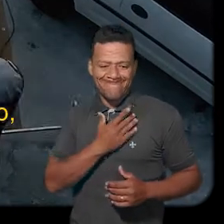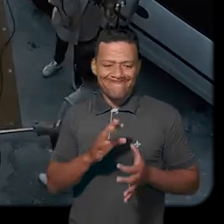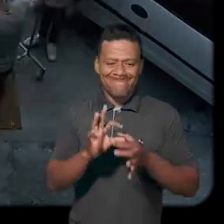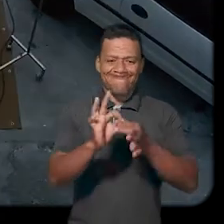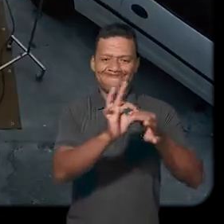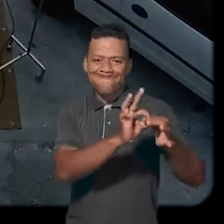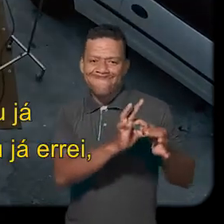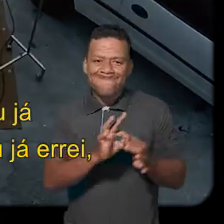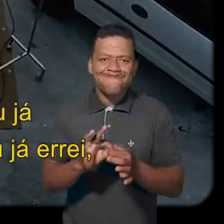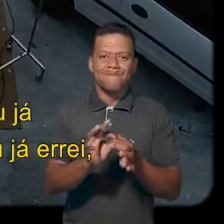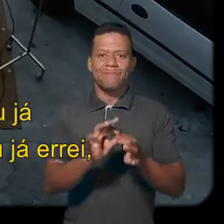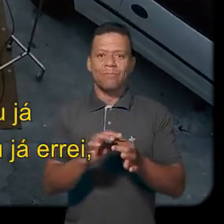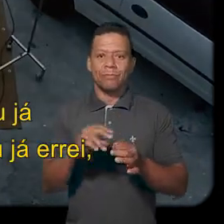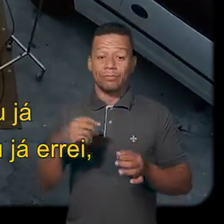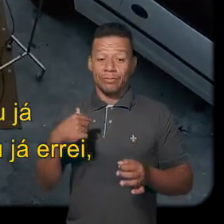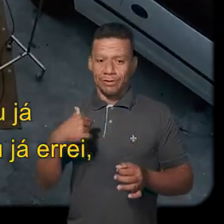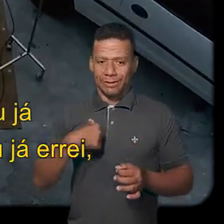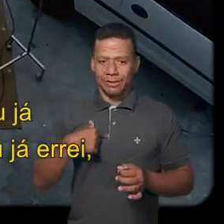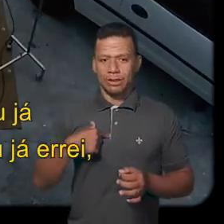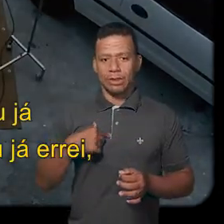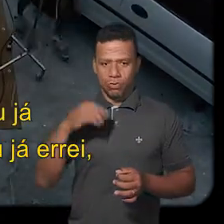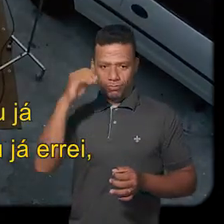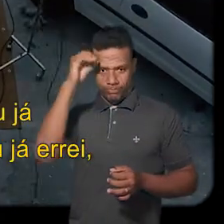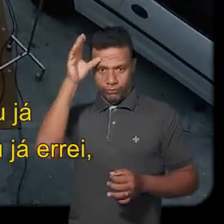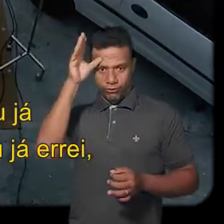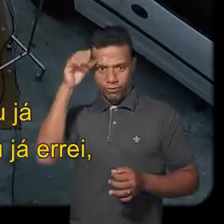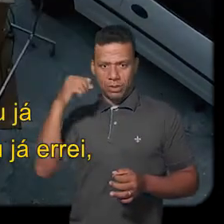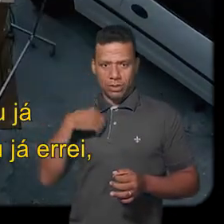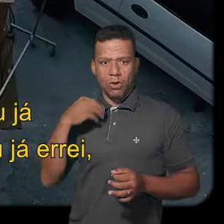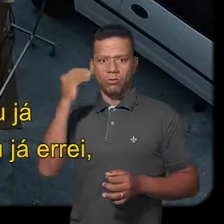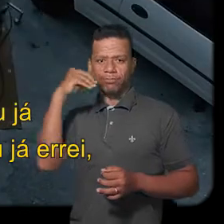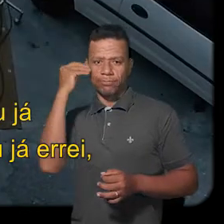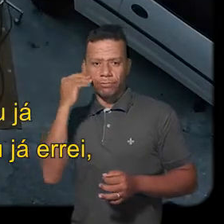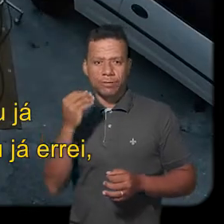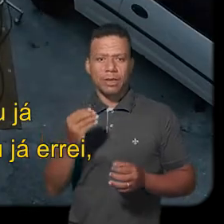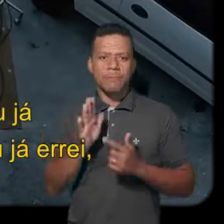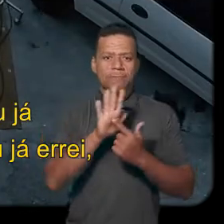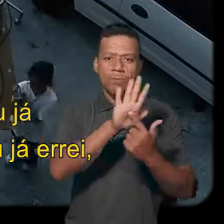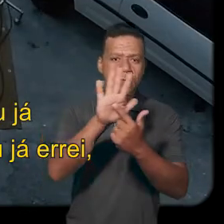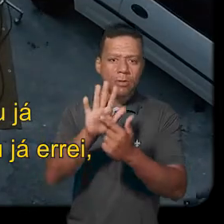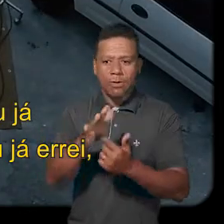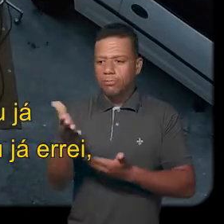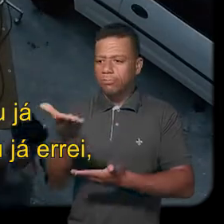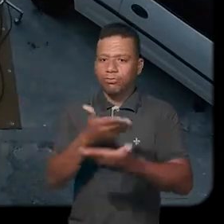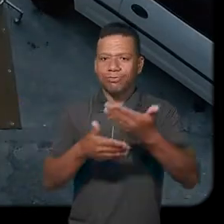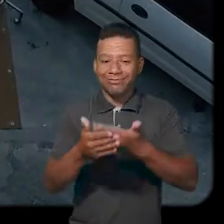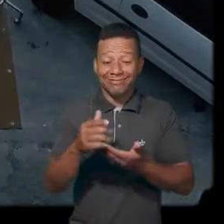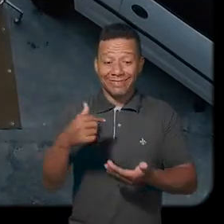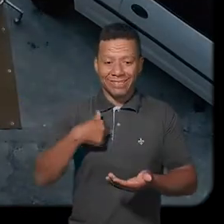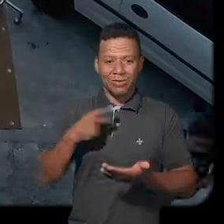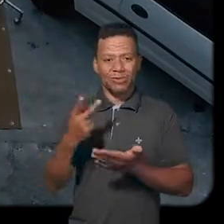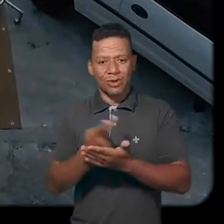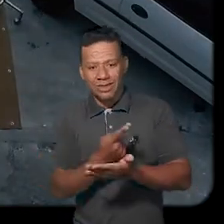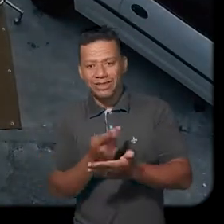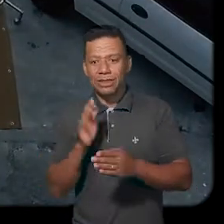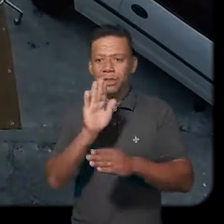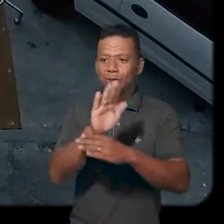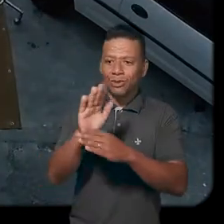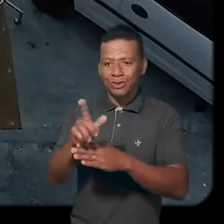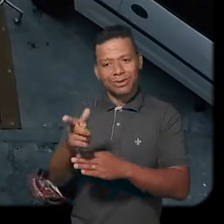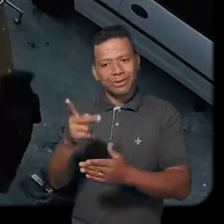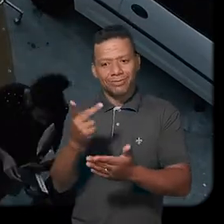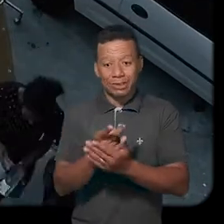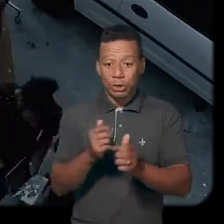autogestão. Eu dou um pouquinho do que eu conheço, do que eu já experienciei, para que o outro não precise errar onde eu já errei. Assim conseguimos